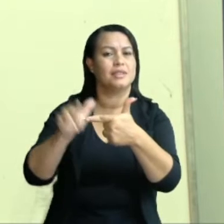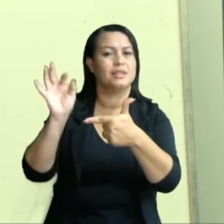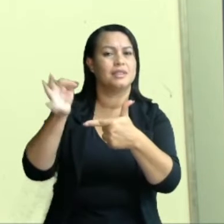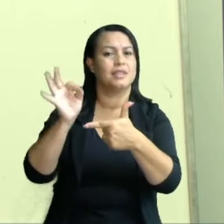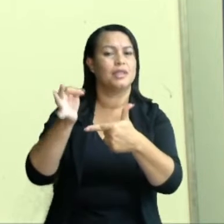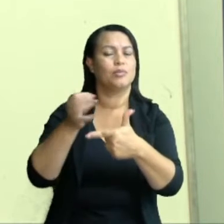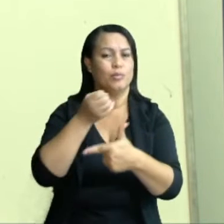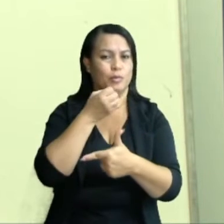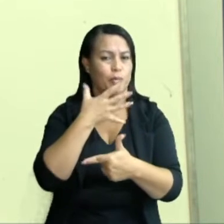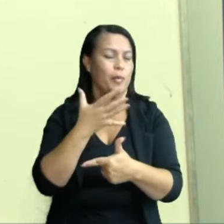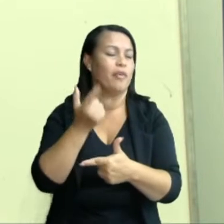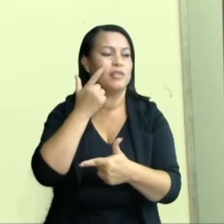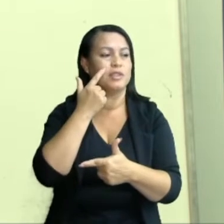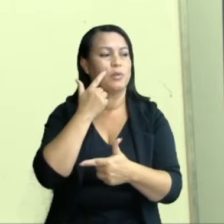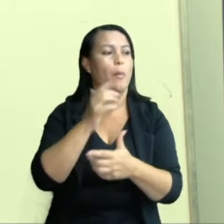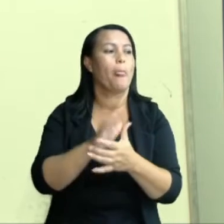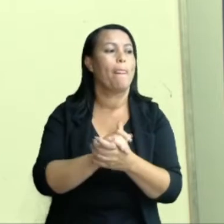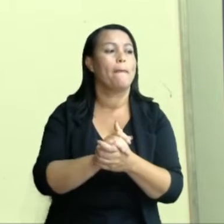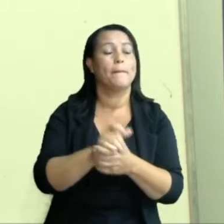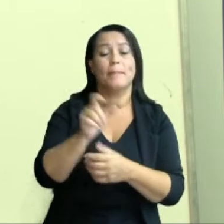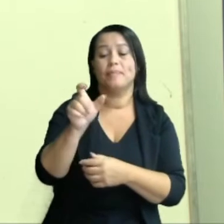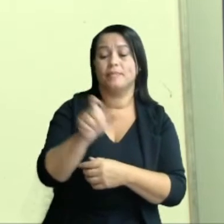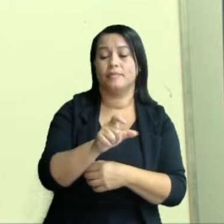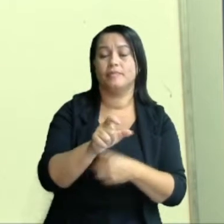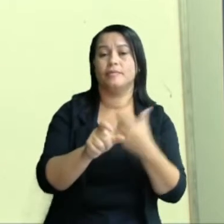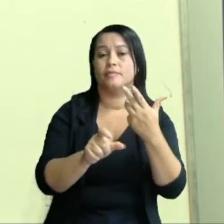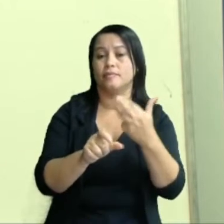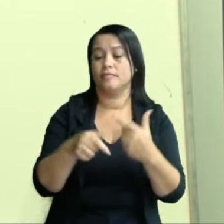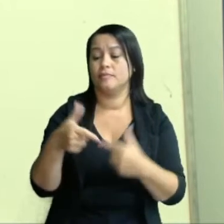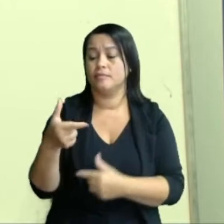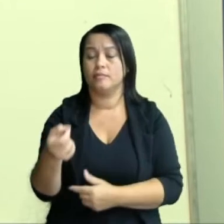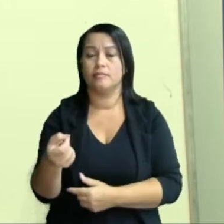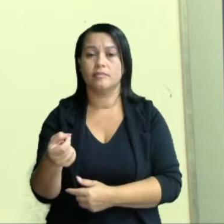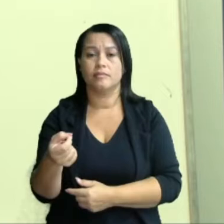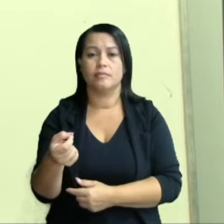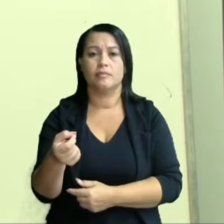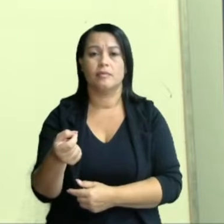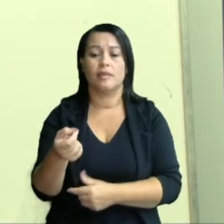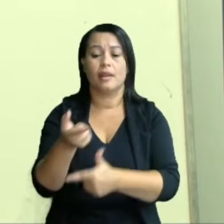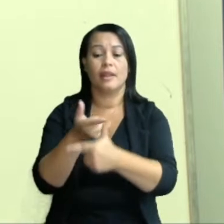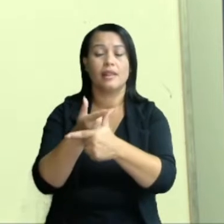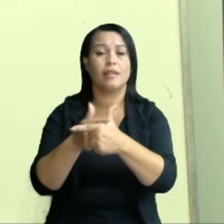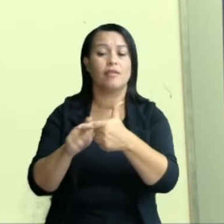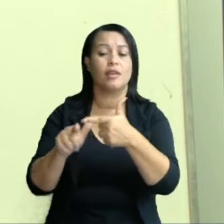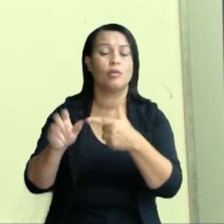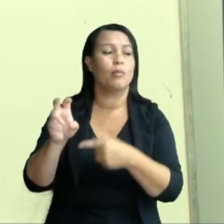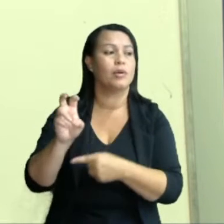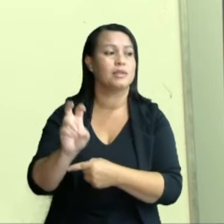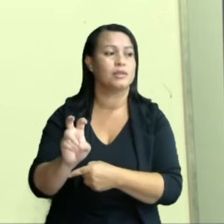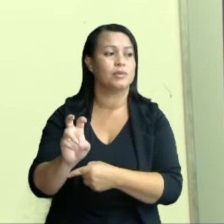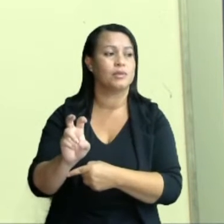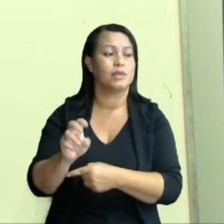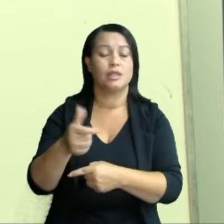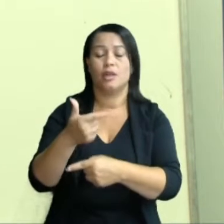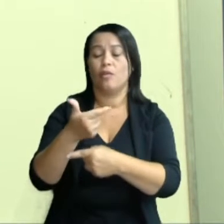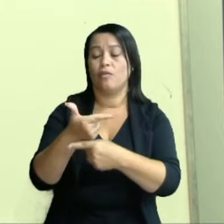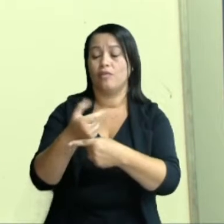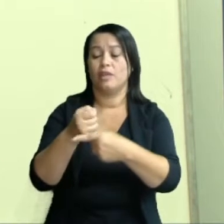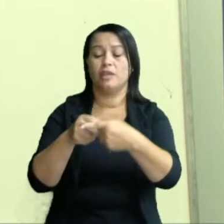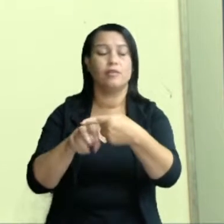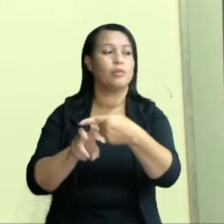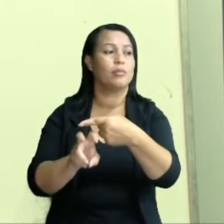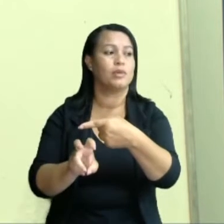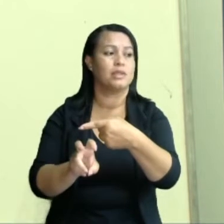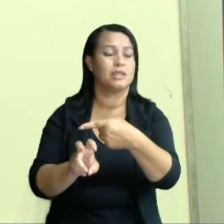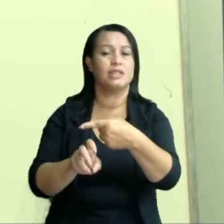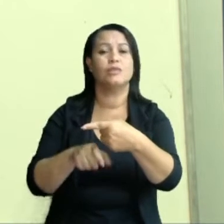dividir. Então, x é igual a 20 dividido por 5. X